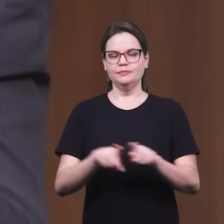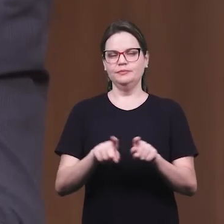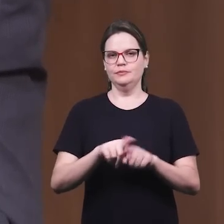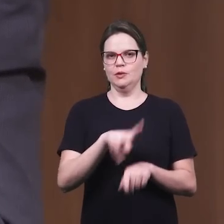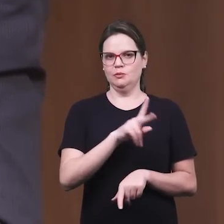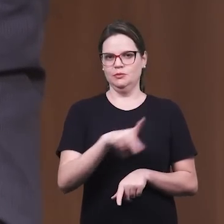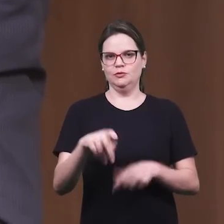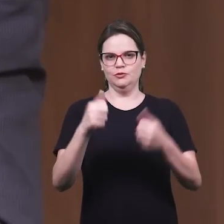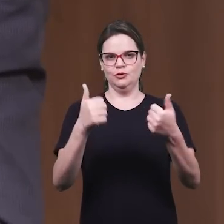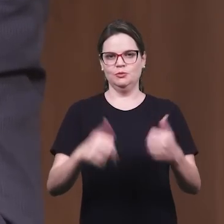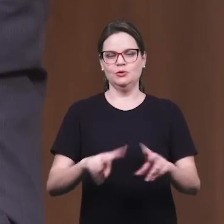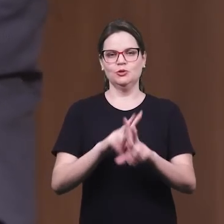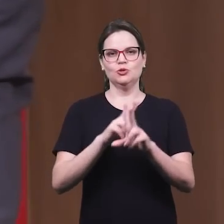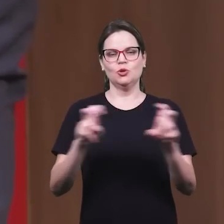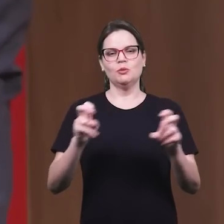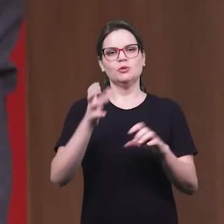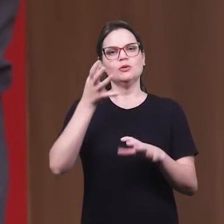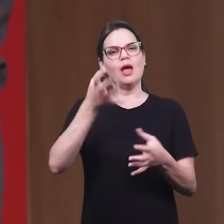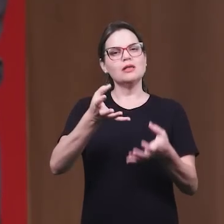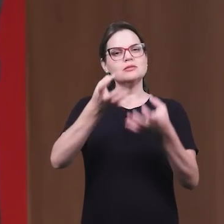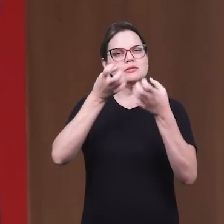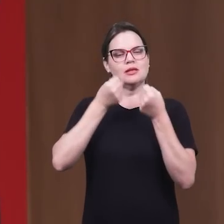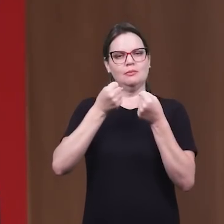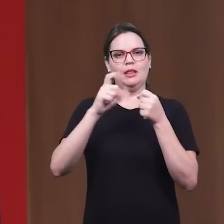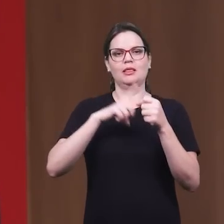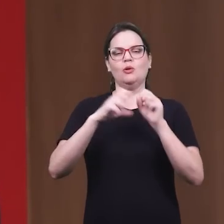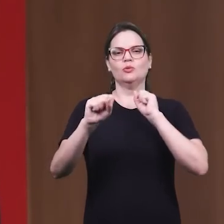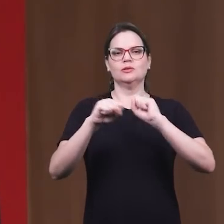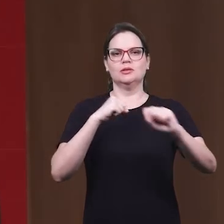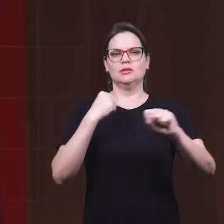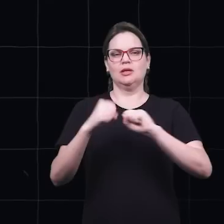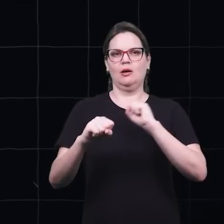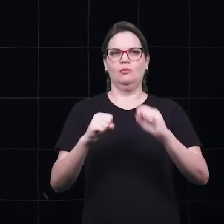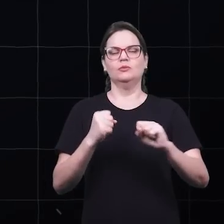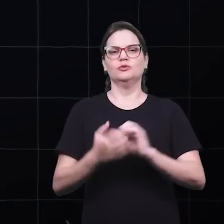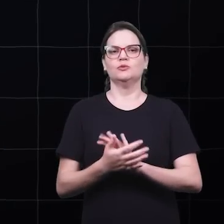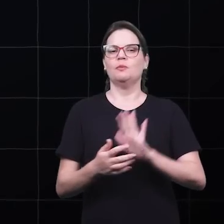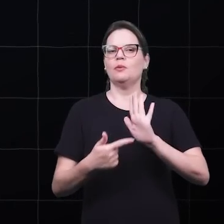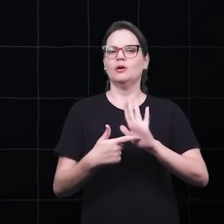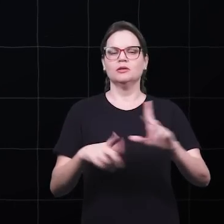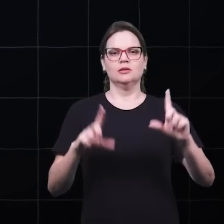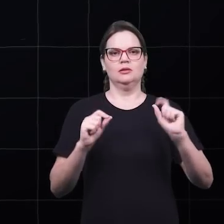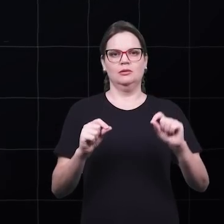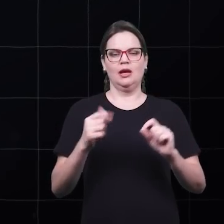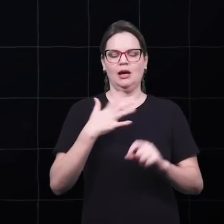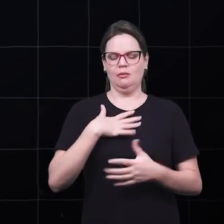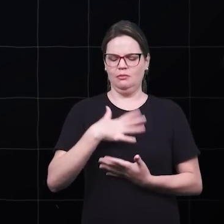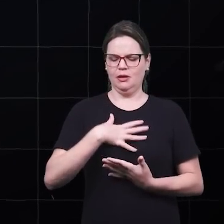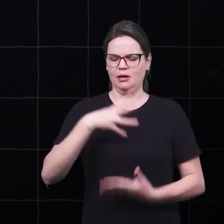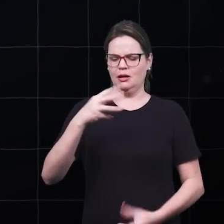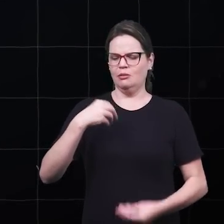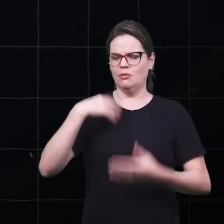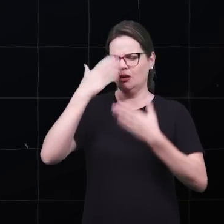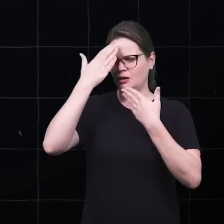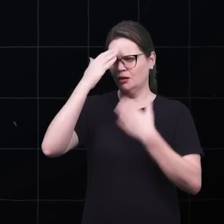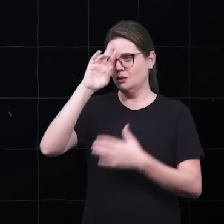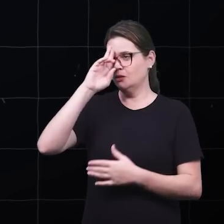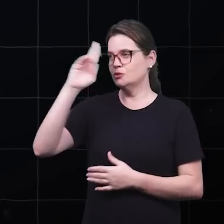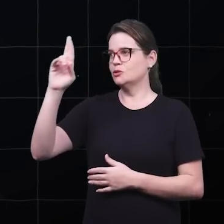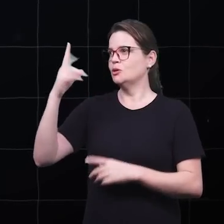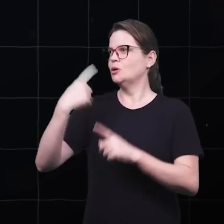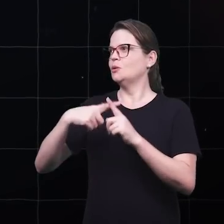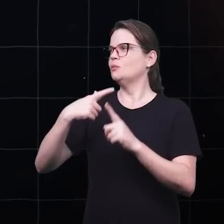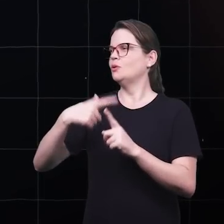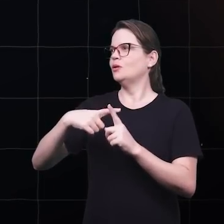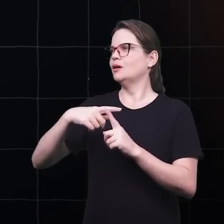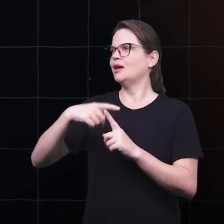fixação, no Salmo 103, o Salmo de Davi, no verso 2, vai falar assim: bendize, ó minha alma, ao Senhor, e não te esqueças